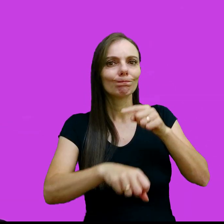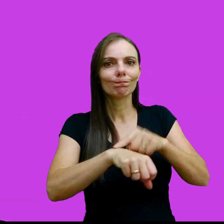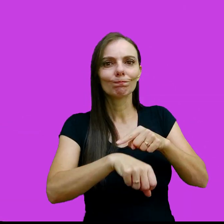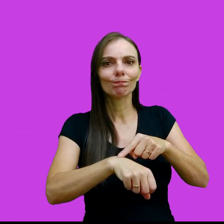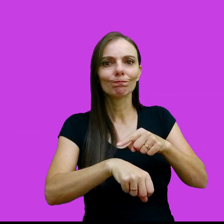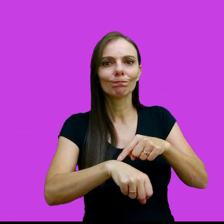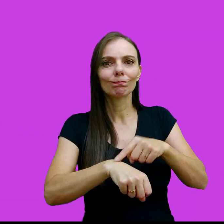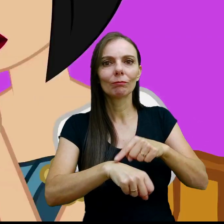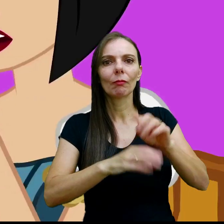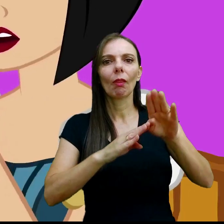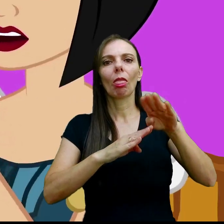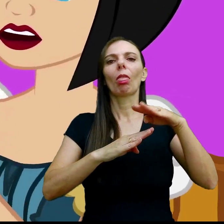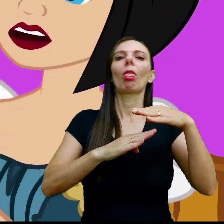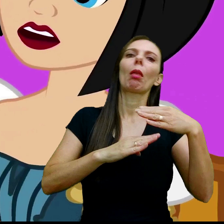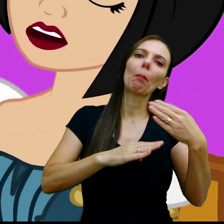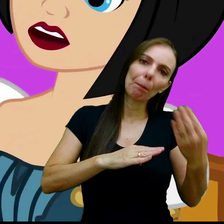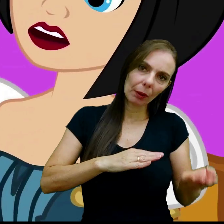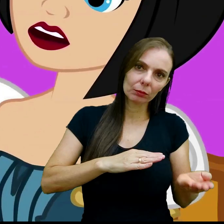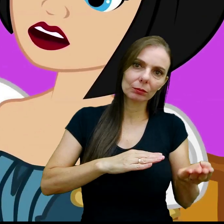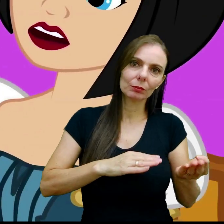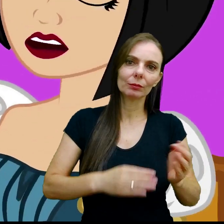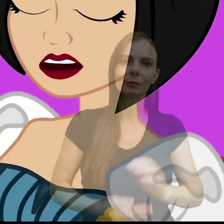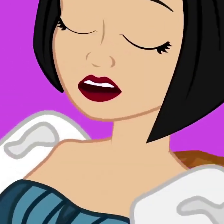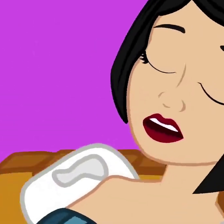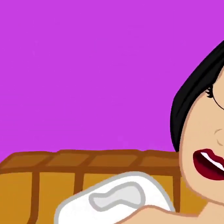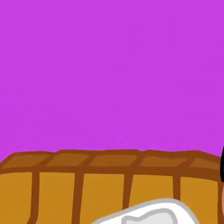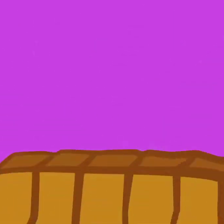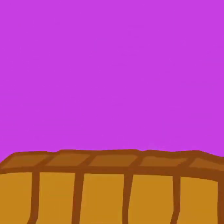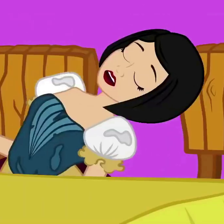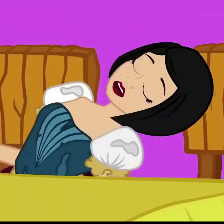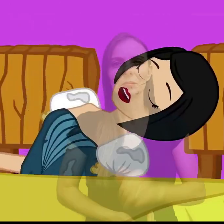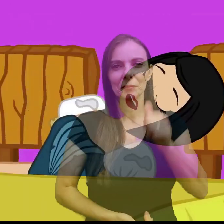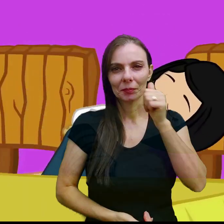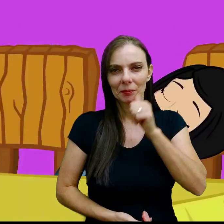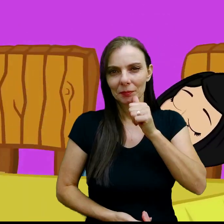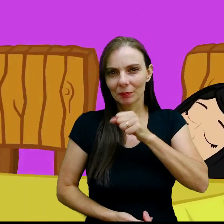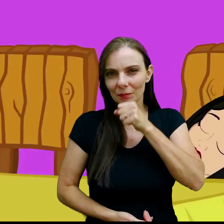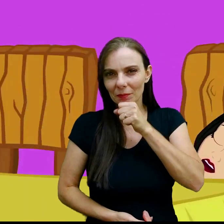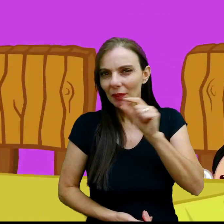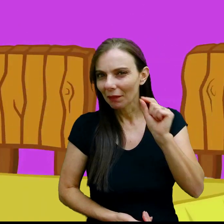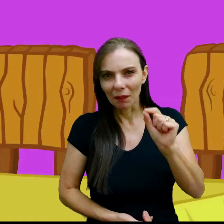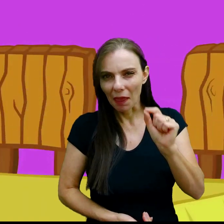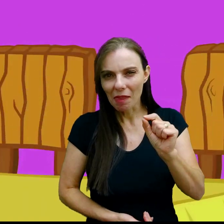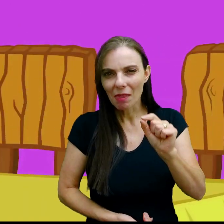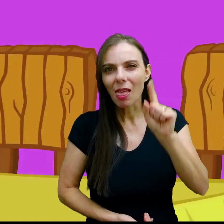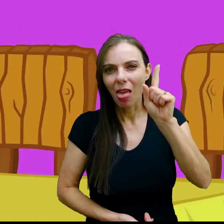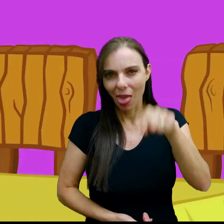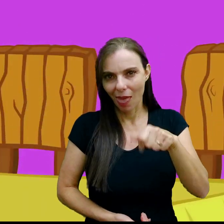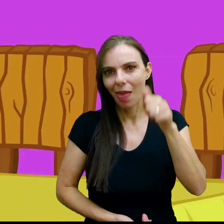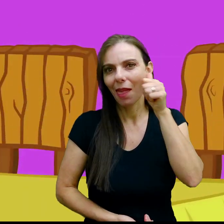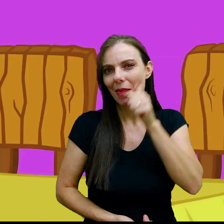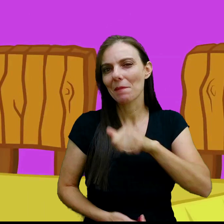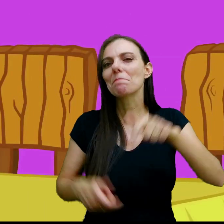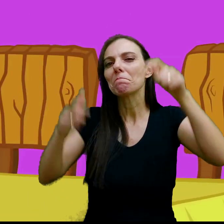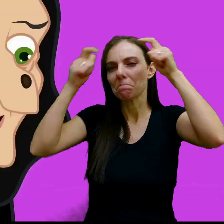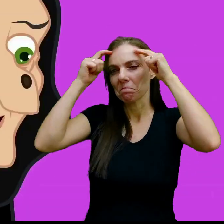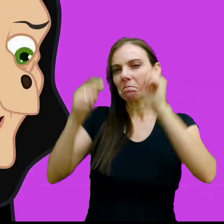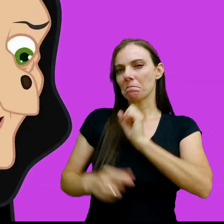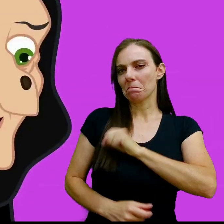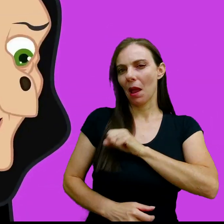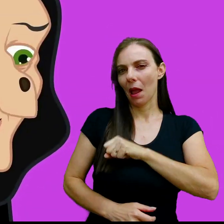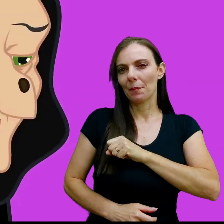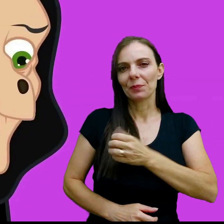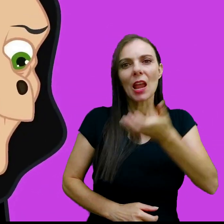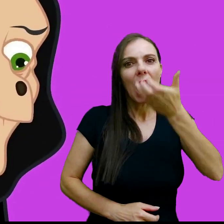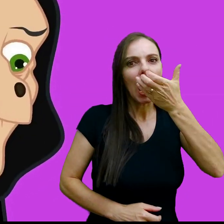E assim que fez isso, desmaiou no chão. A mulher velha era ninguém menos que a rainha má. E